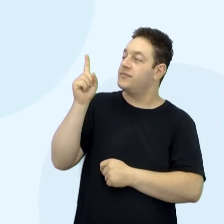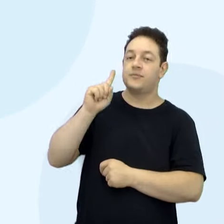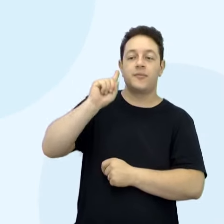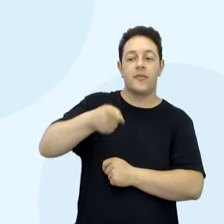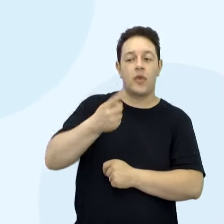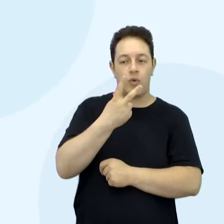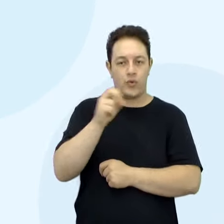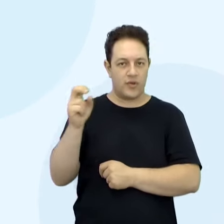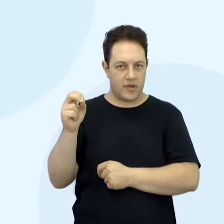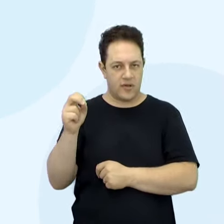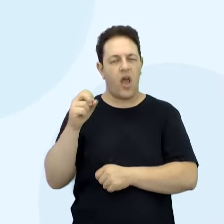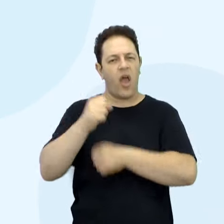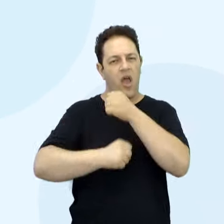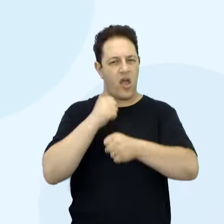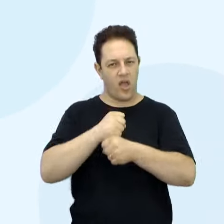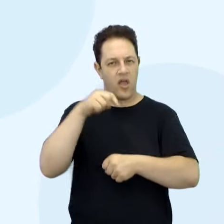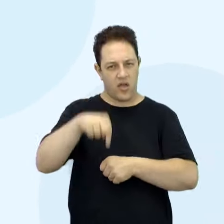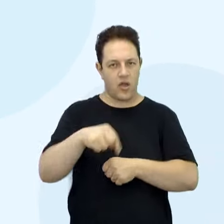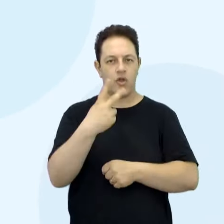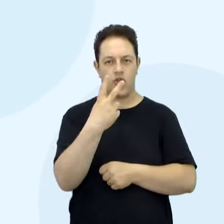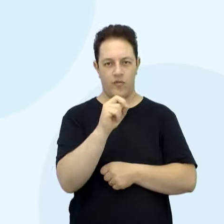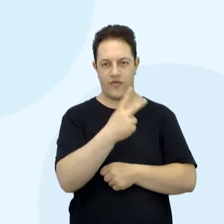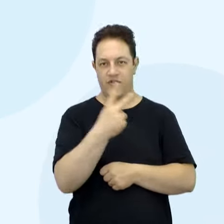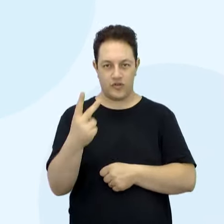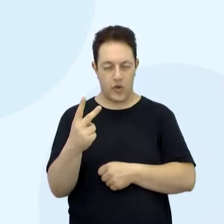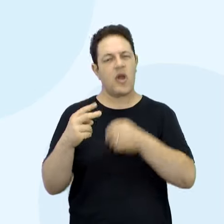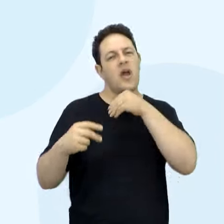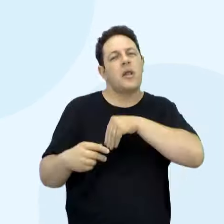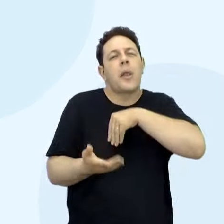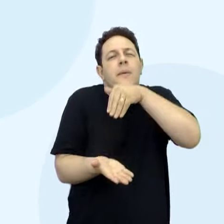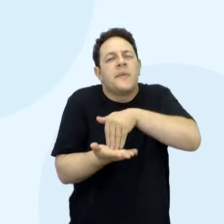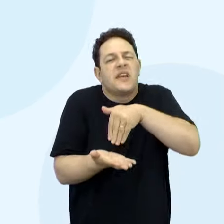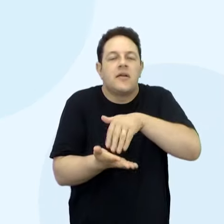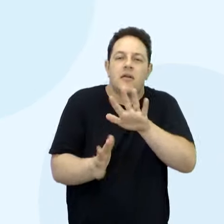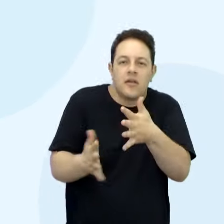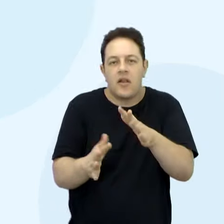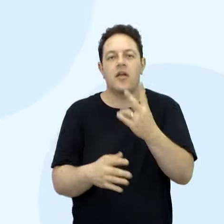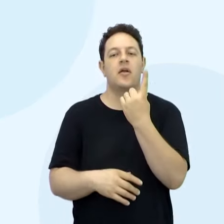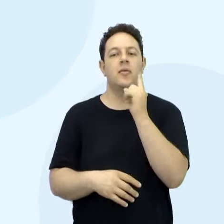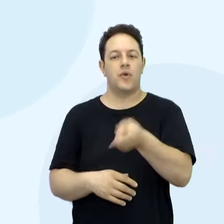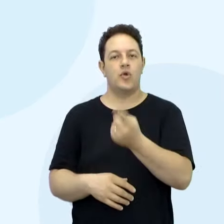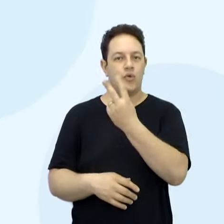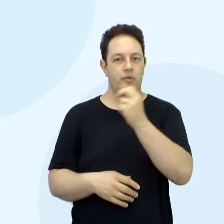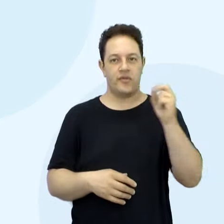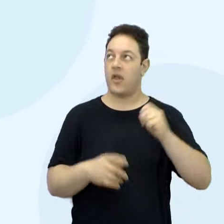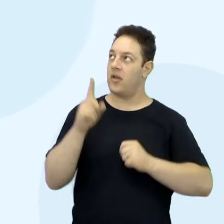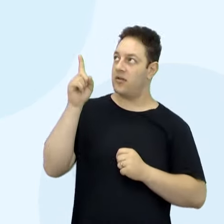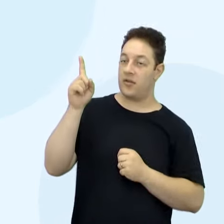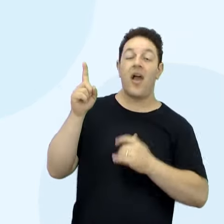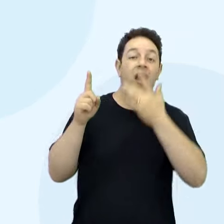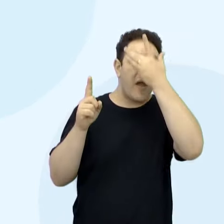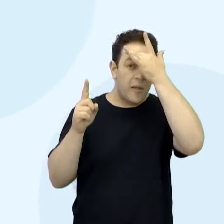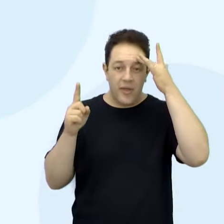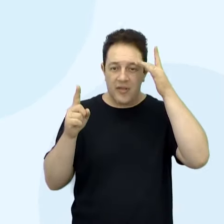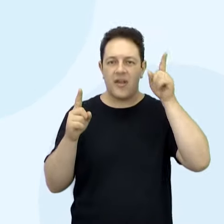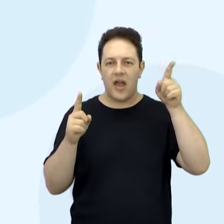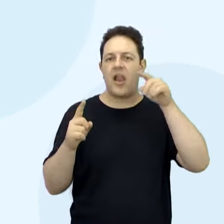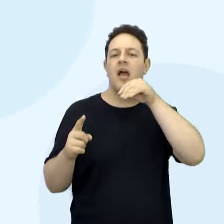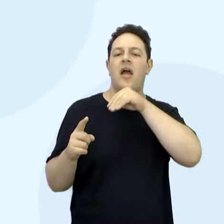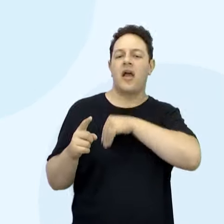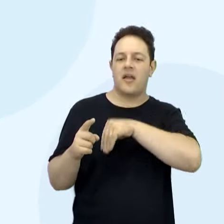2022, né? Que nós estamos em 2022. Se a pessoa recebe de 2